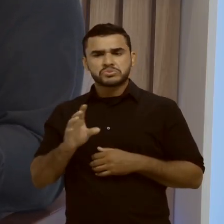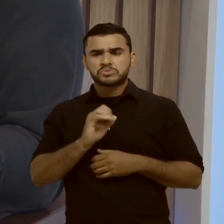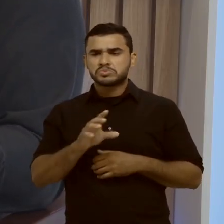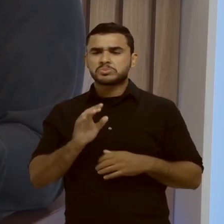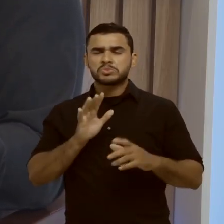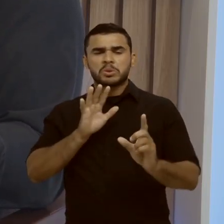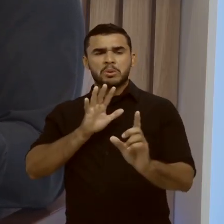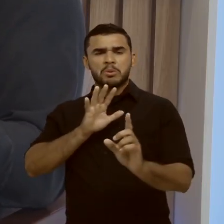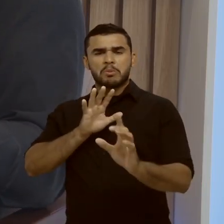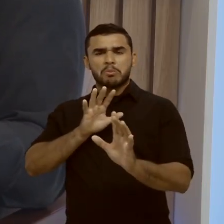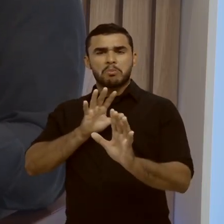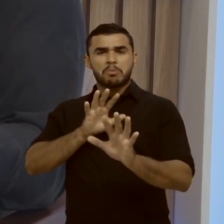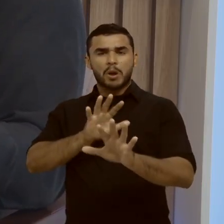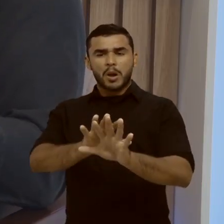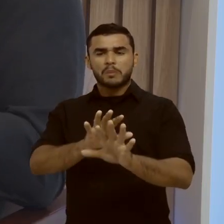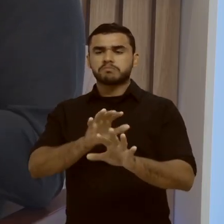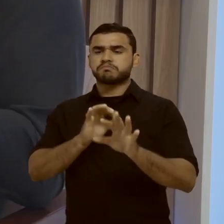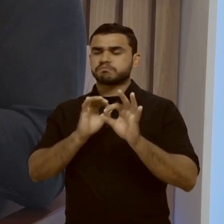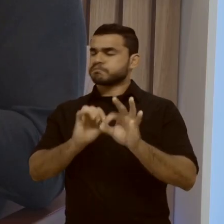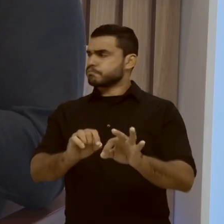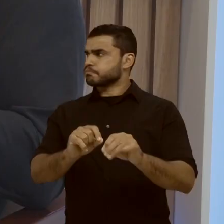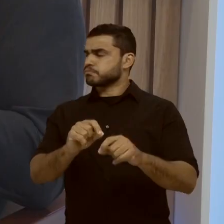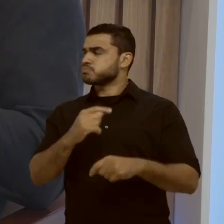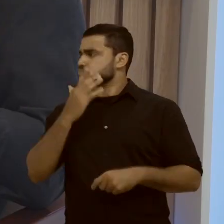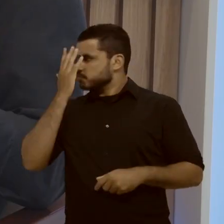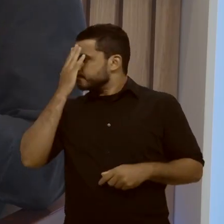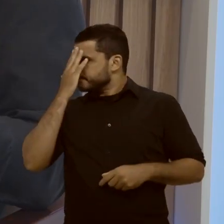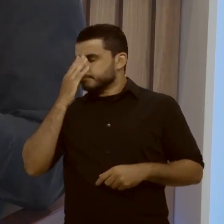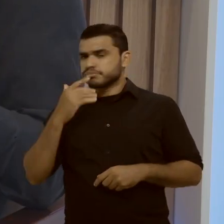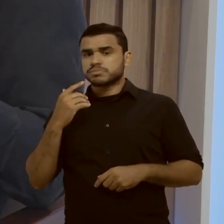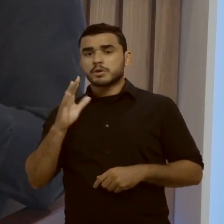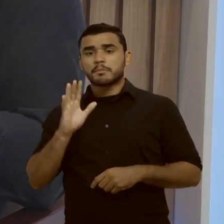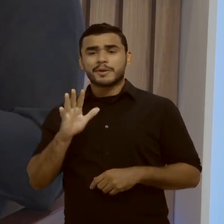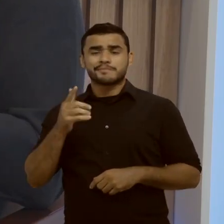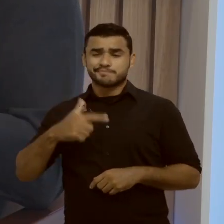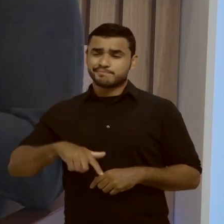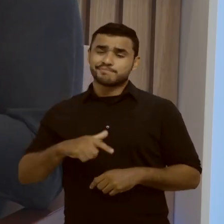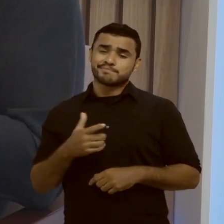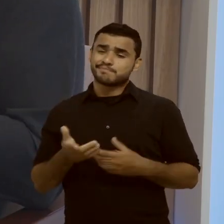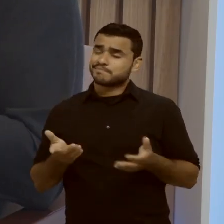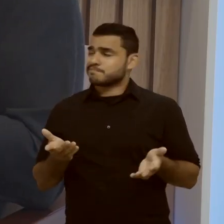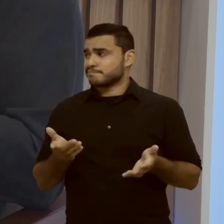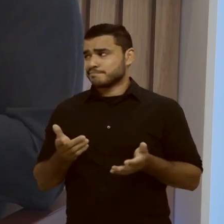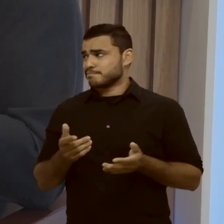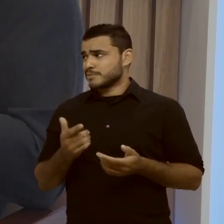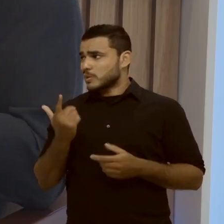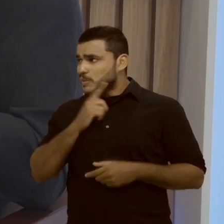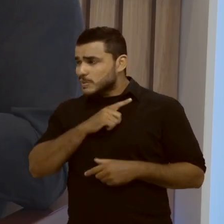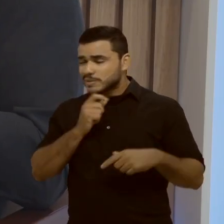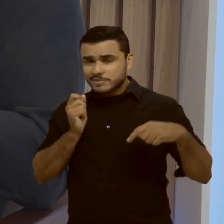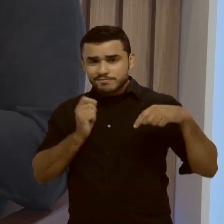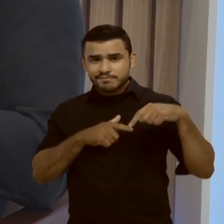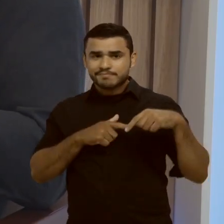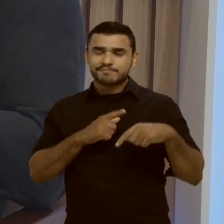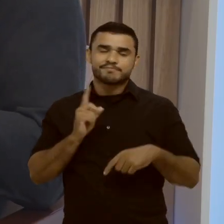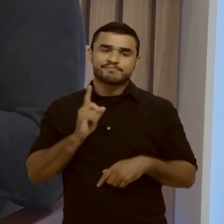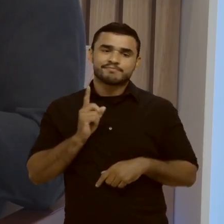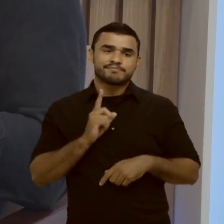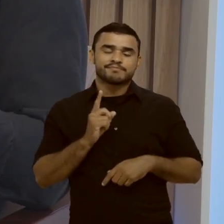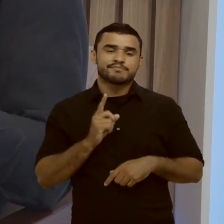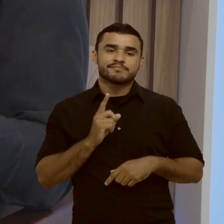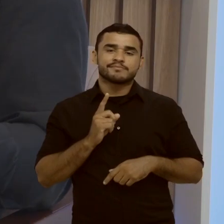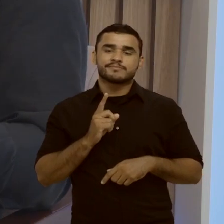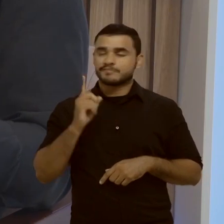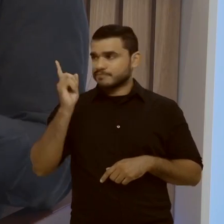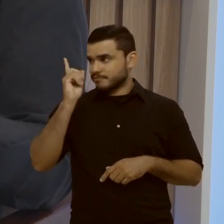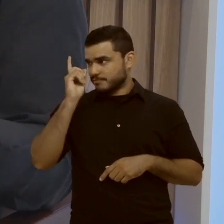pressionou o Bahia em muitos momentos da partida, mas, de novo, foi ineficiente na hora das finalizações